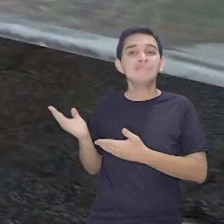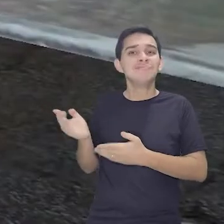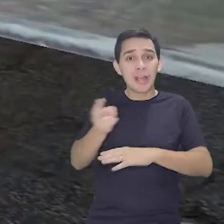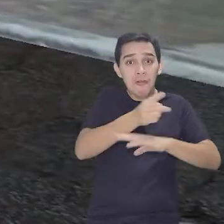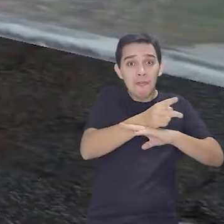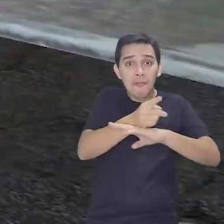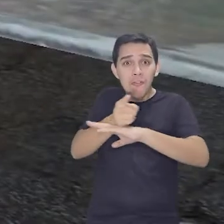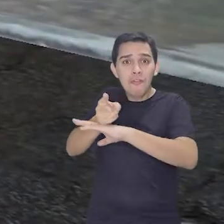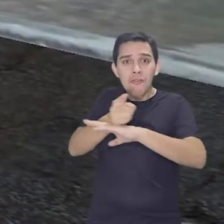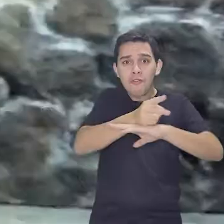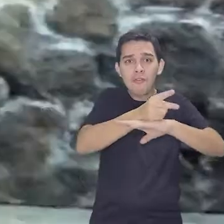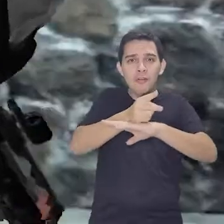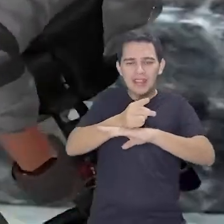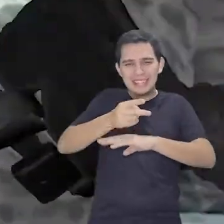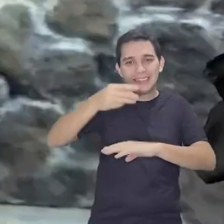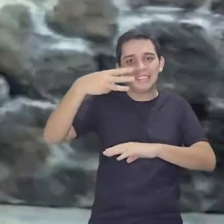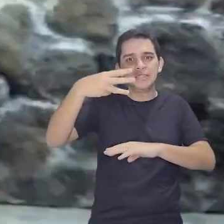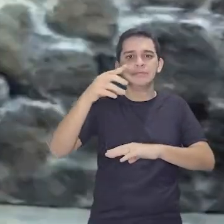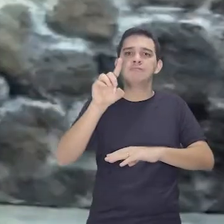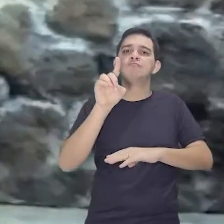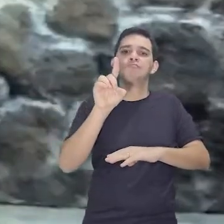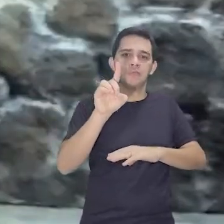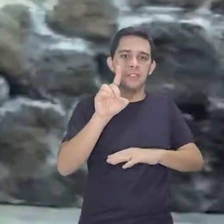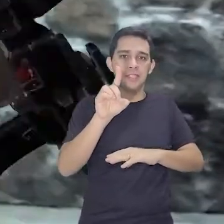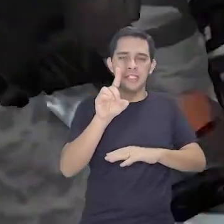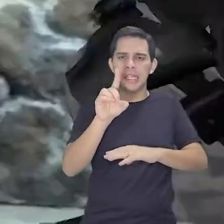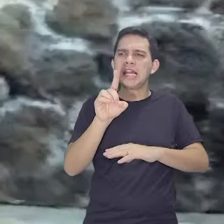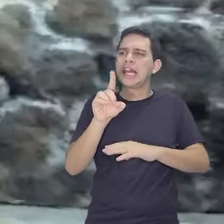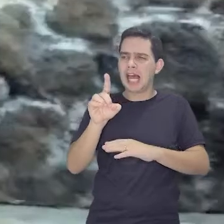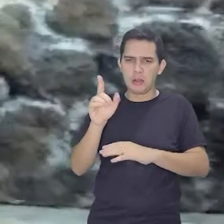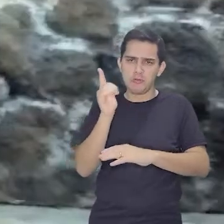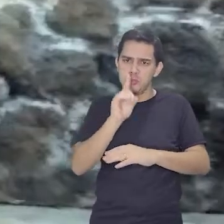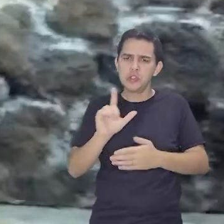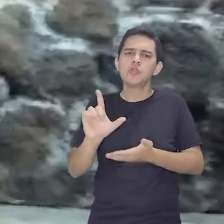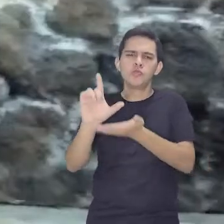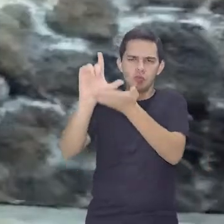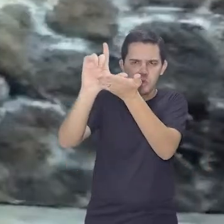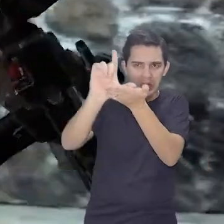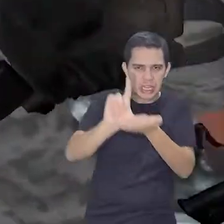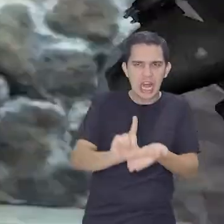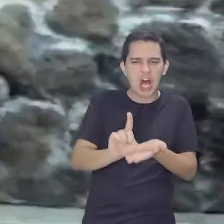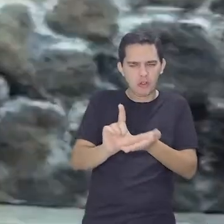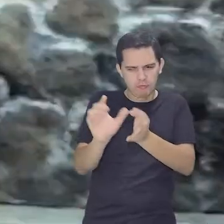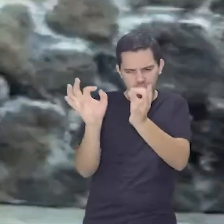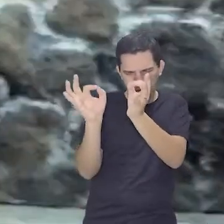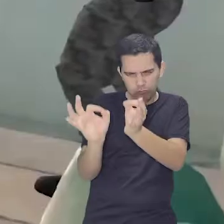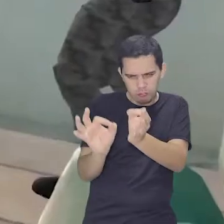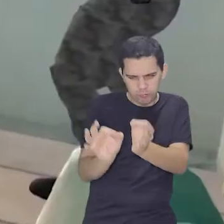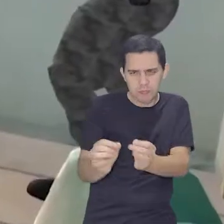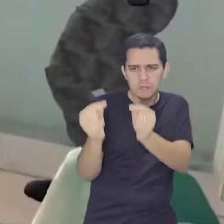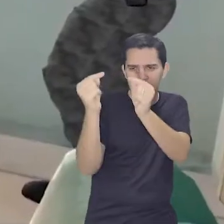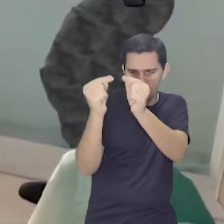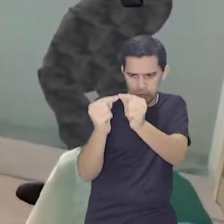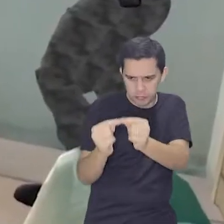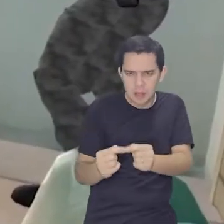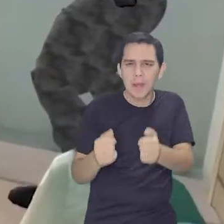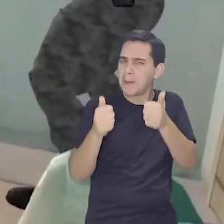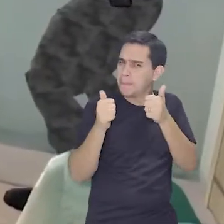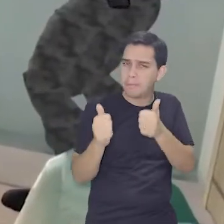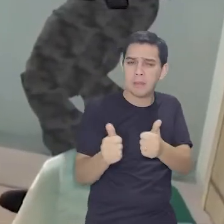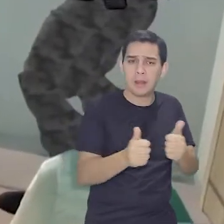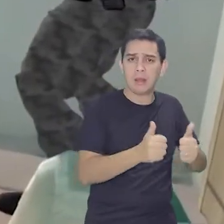que levou bastante tempo para que o laudo pudesse ser ajustado e ficasse de acordo com aquilo que a